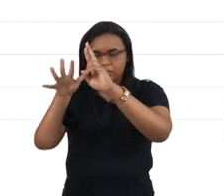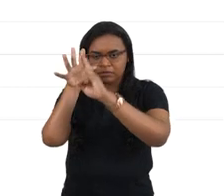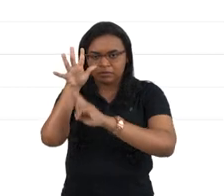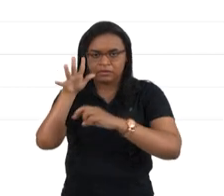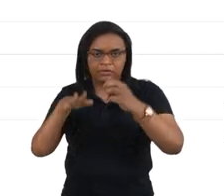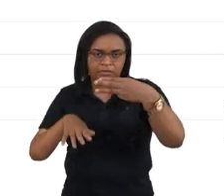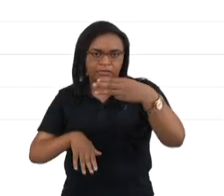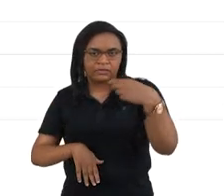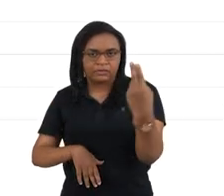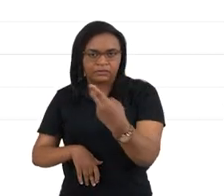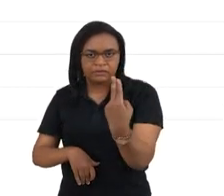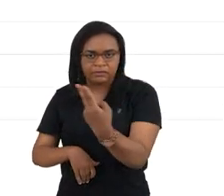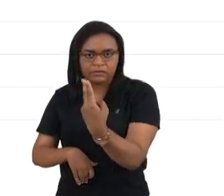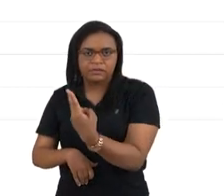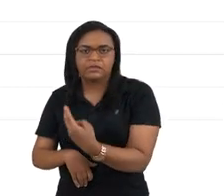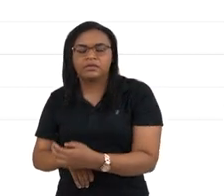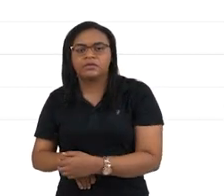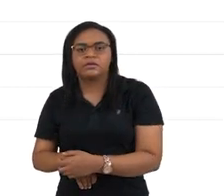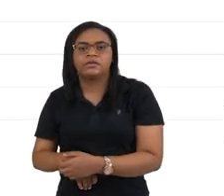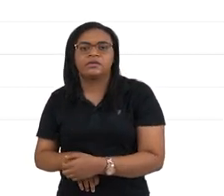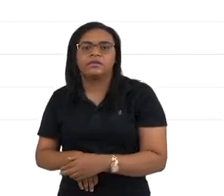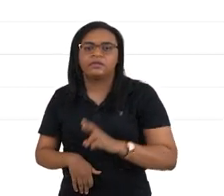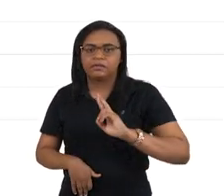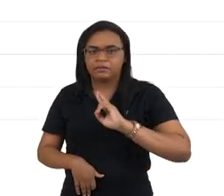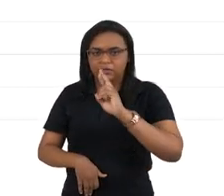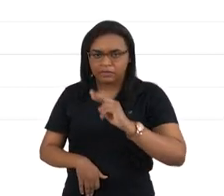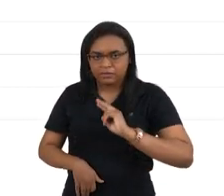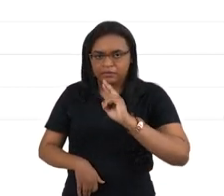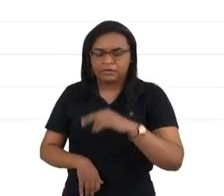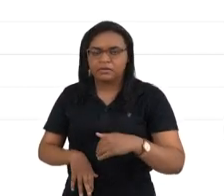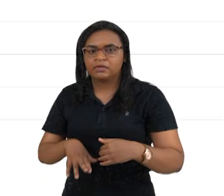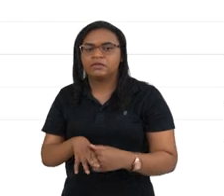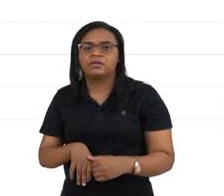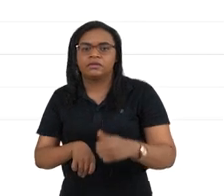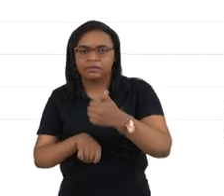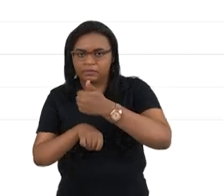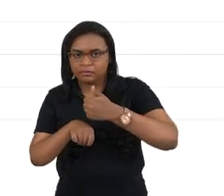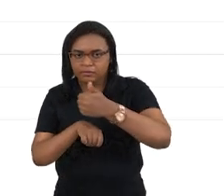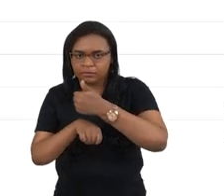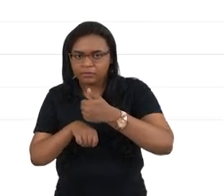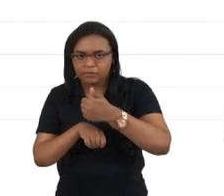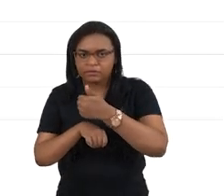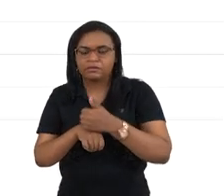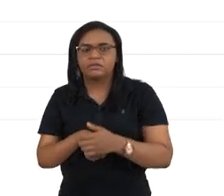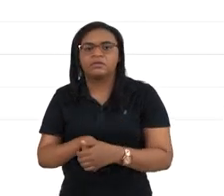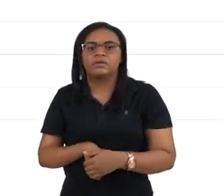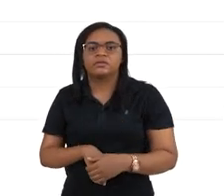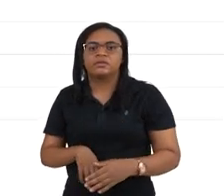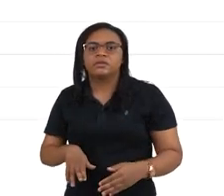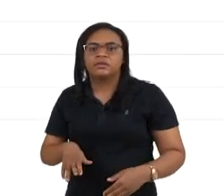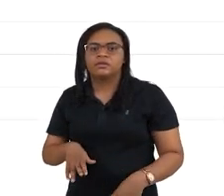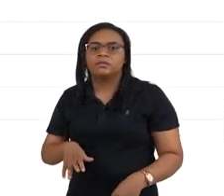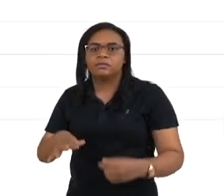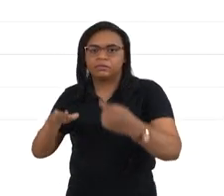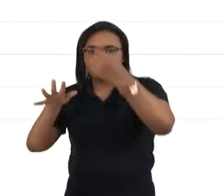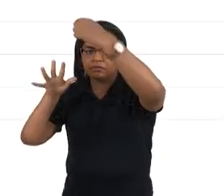ó. A grandeza aqui se mantém estática e vamos relacionar ela com a outra. Os operários estão aumentando em que sentido? De cima para baixo, porque